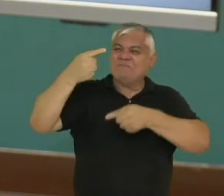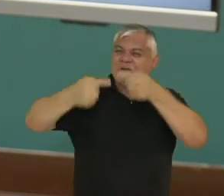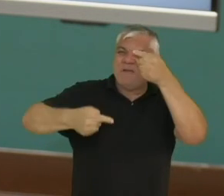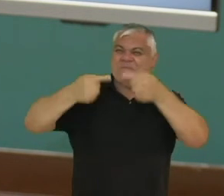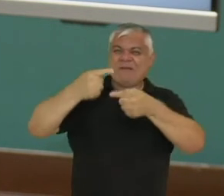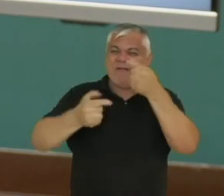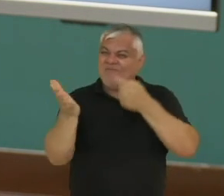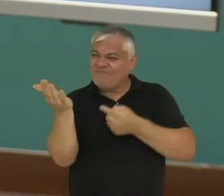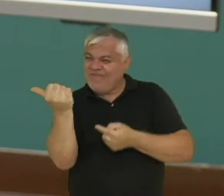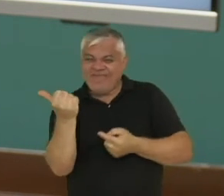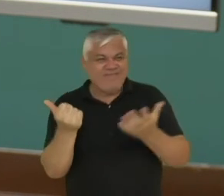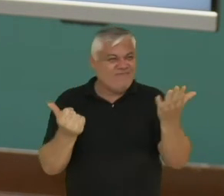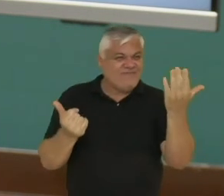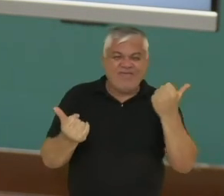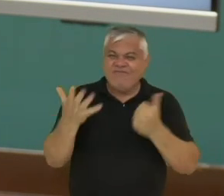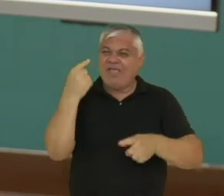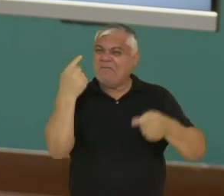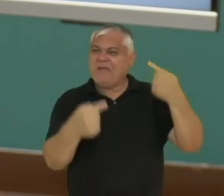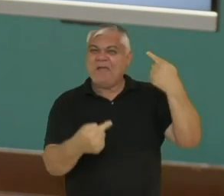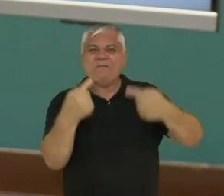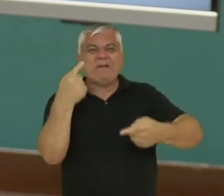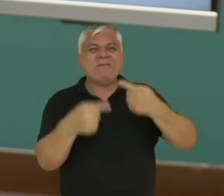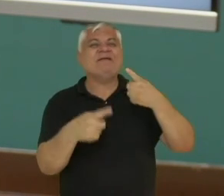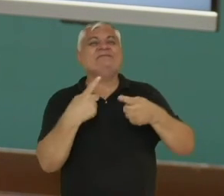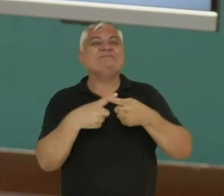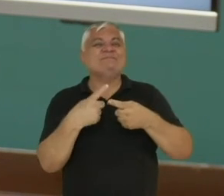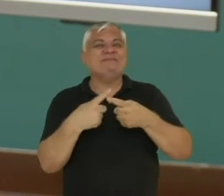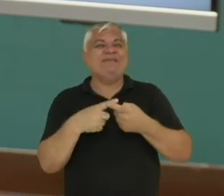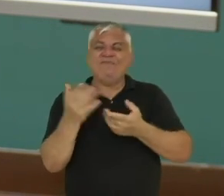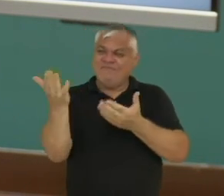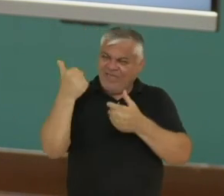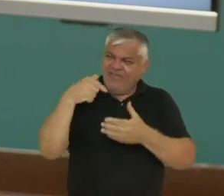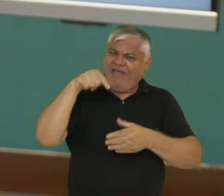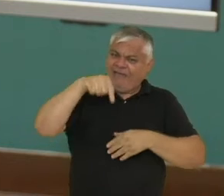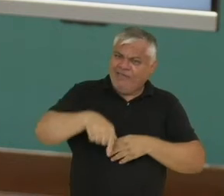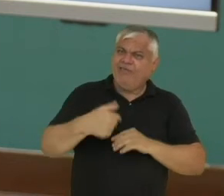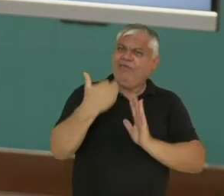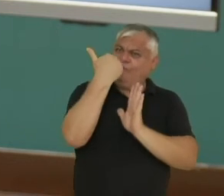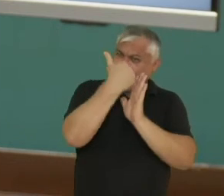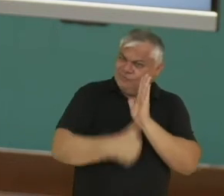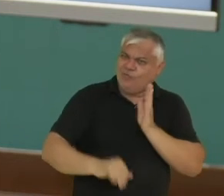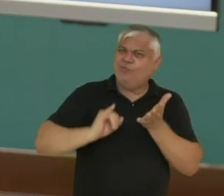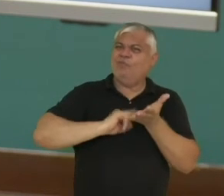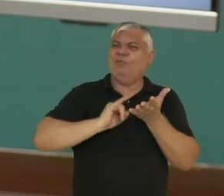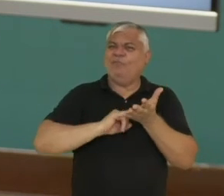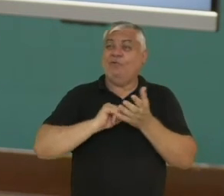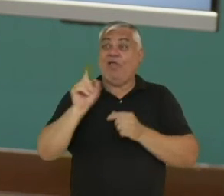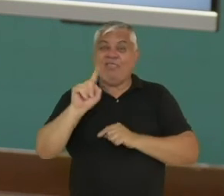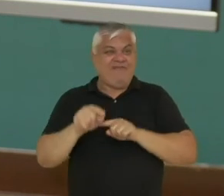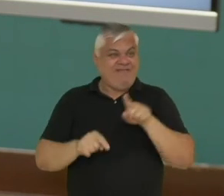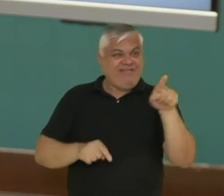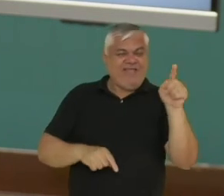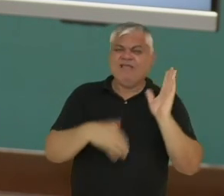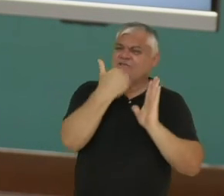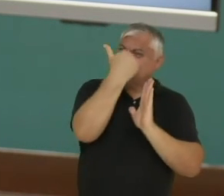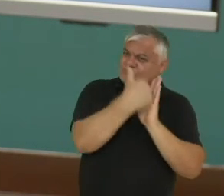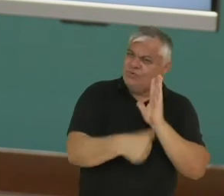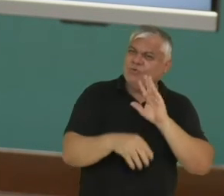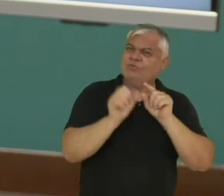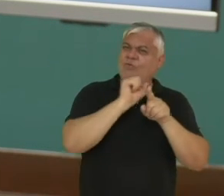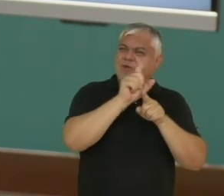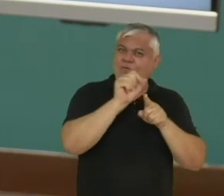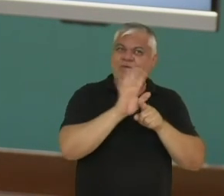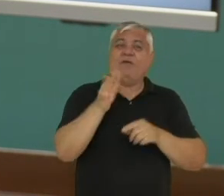indústria para o seu território ou seu estado, assim por diante. Esses governos então